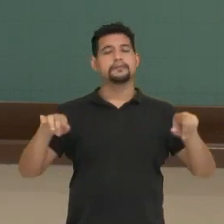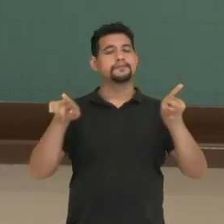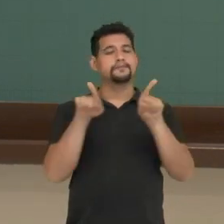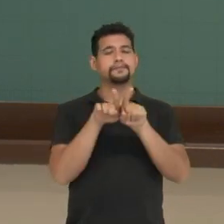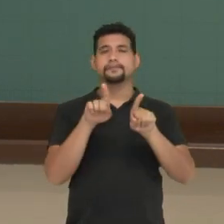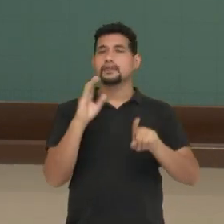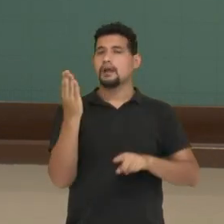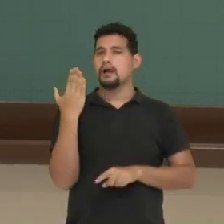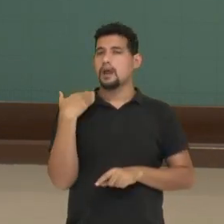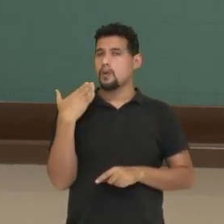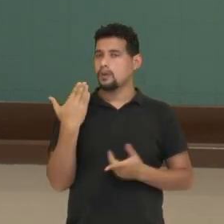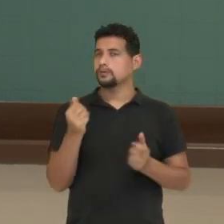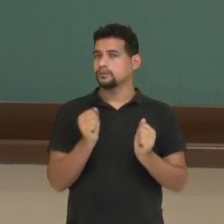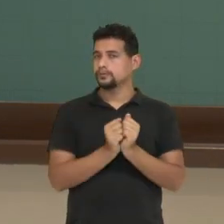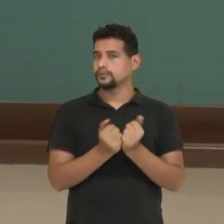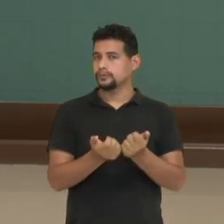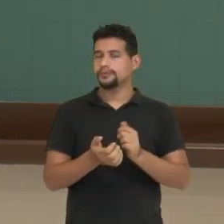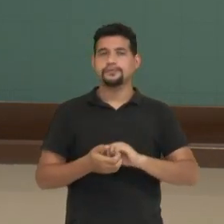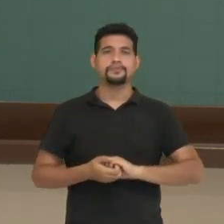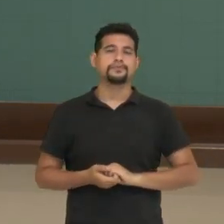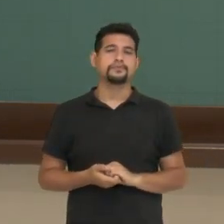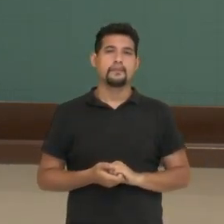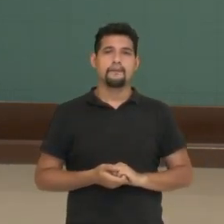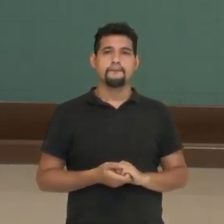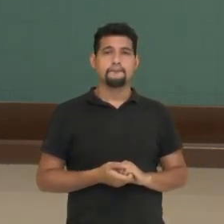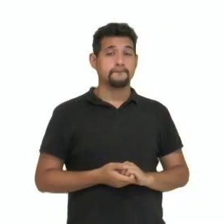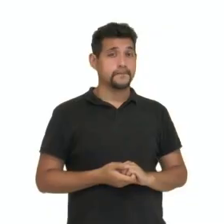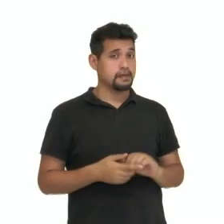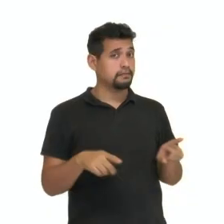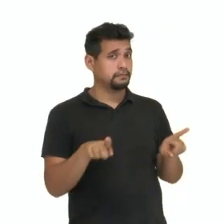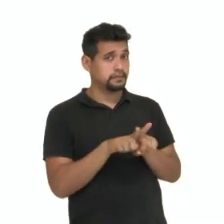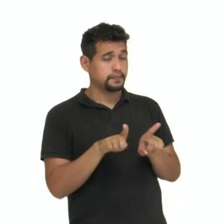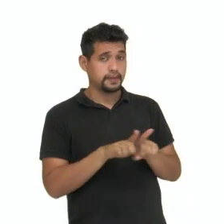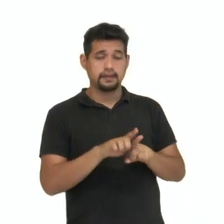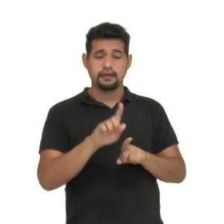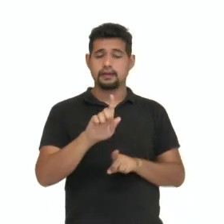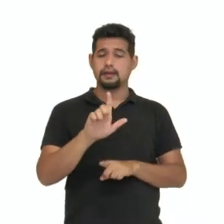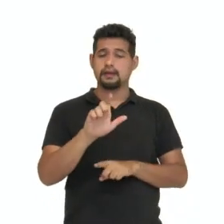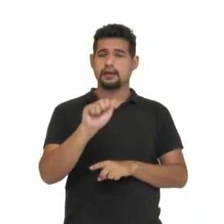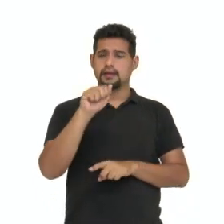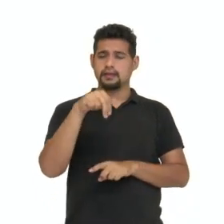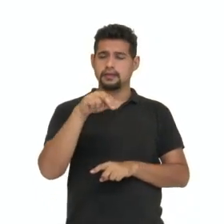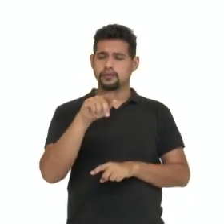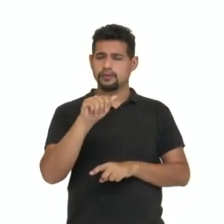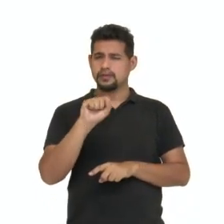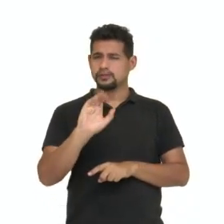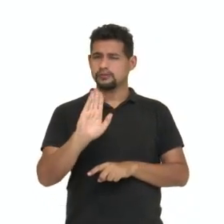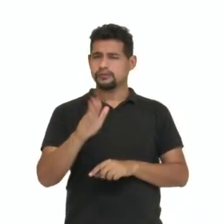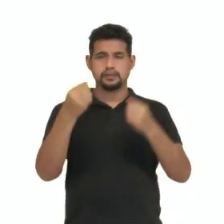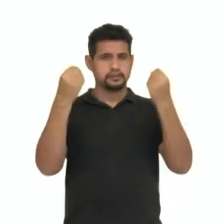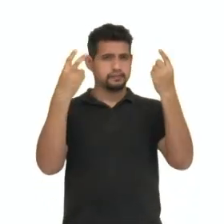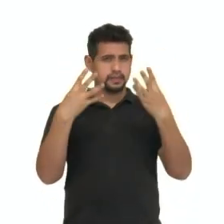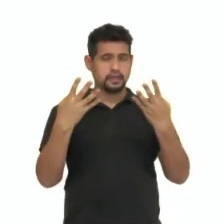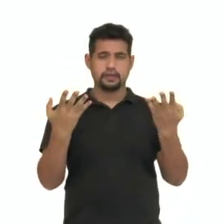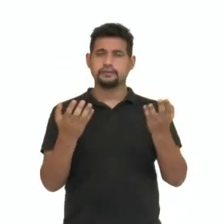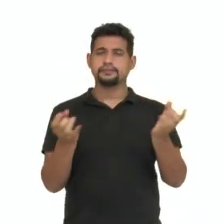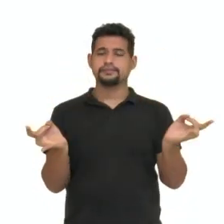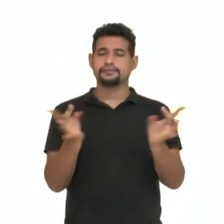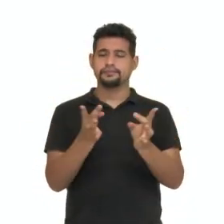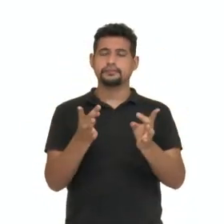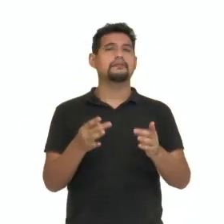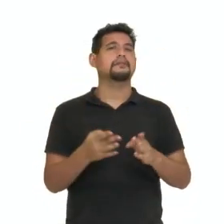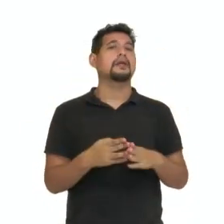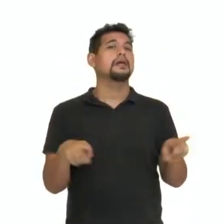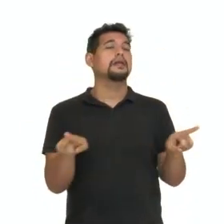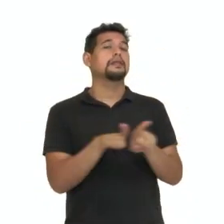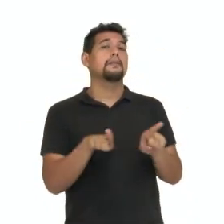isso, calor. Ok? Além das glândulas mamárias que eu já citei em outra imagem.